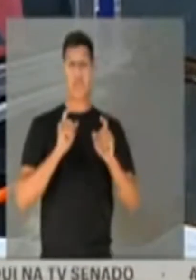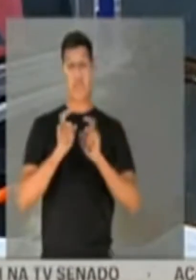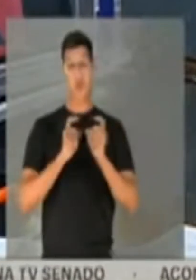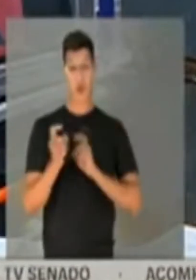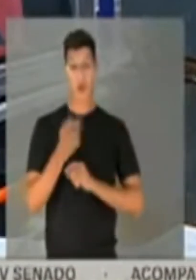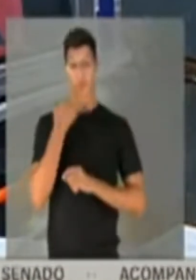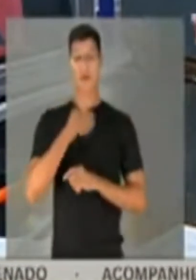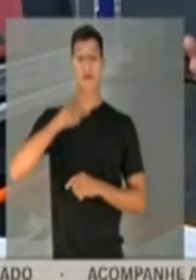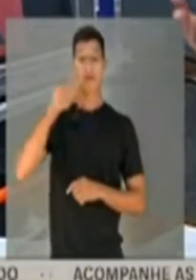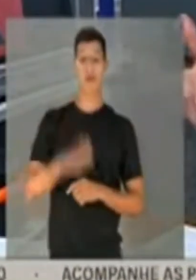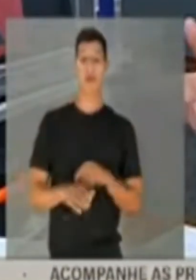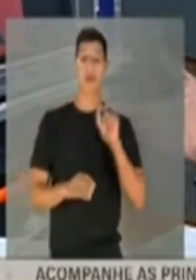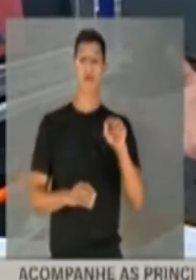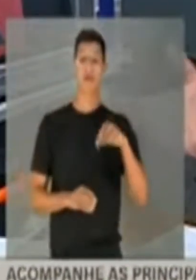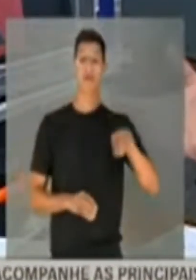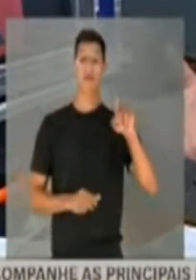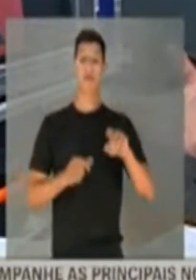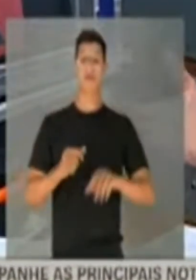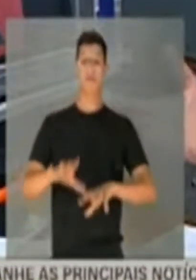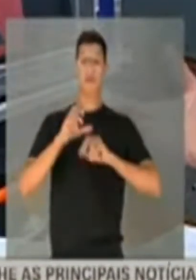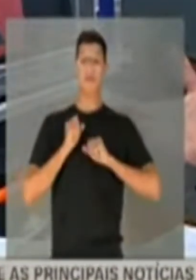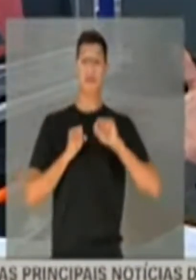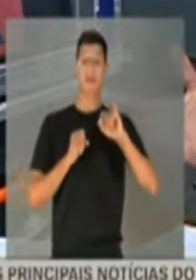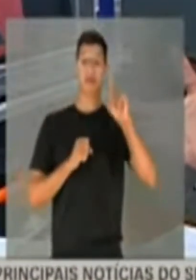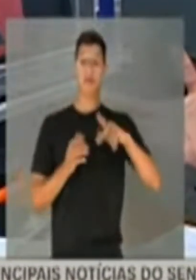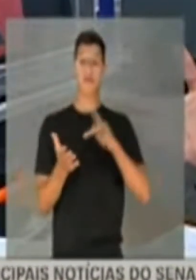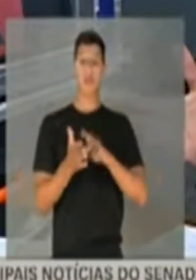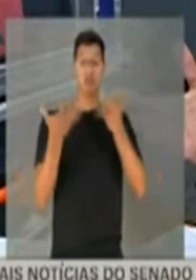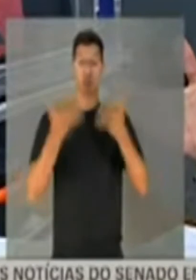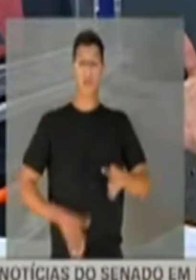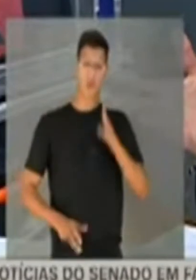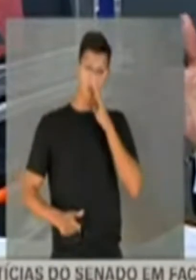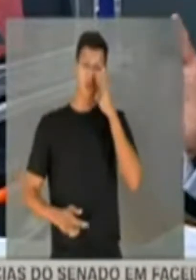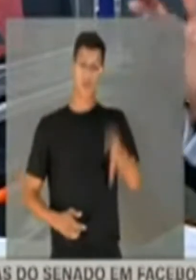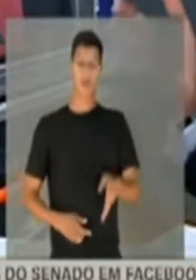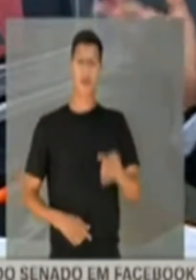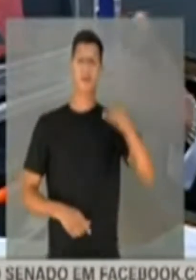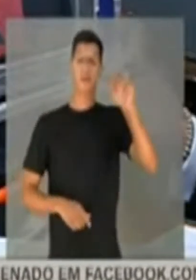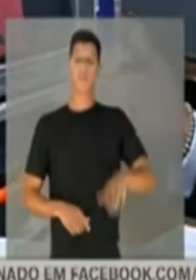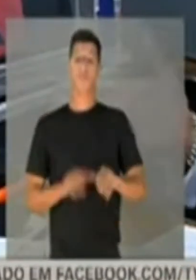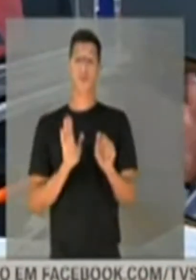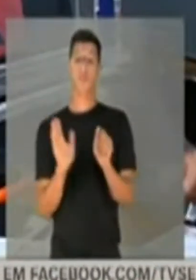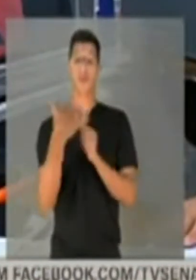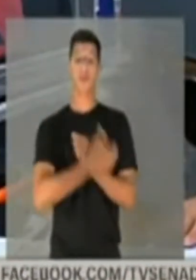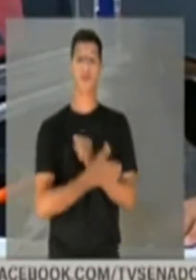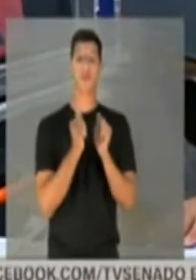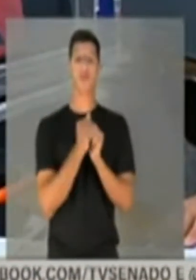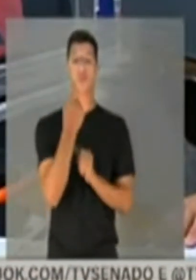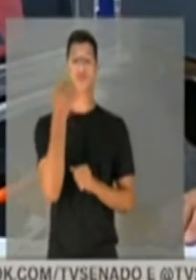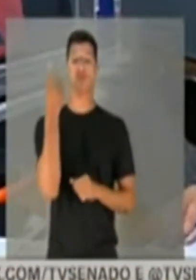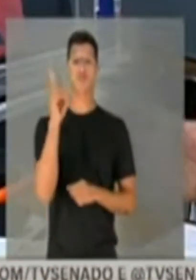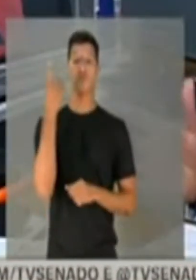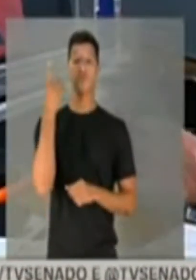pedido. Quem é que ia ser beneficiado? Se é que é verdade, eu não quero lhe acusar. Quem é que seria beneficiado com esse